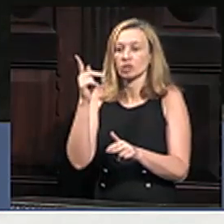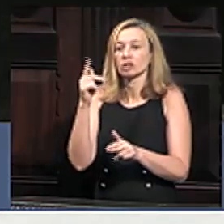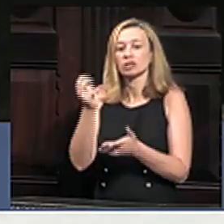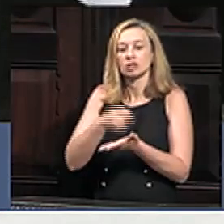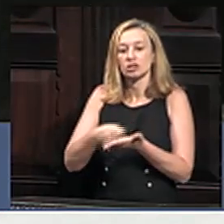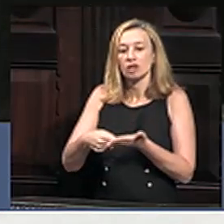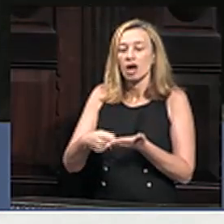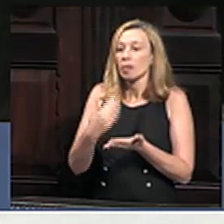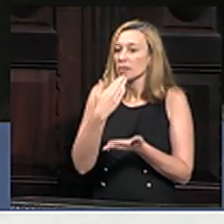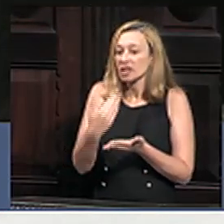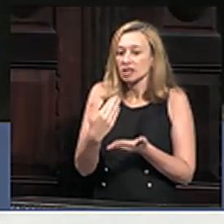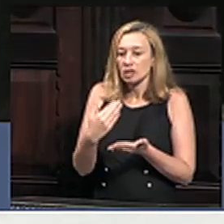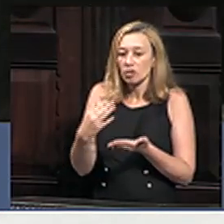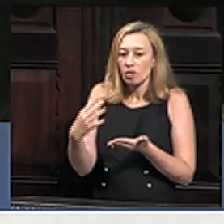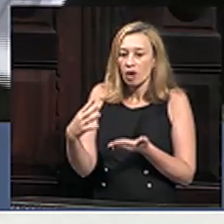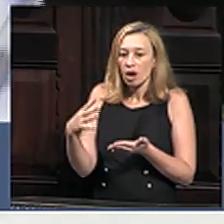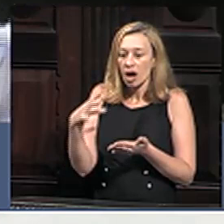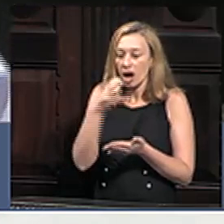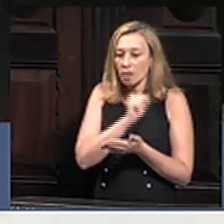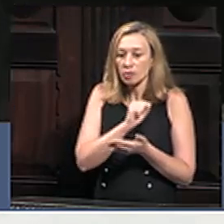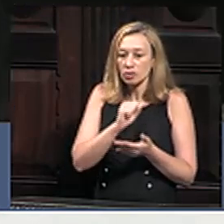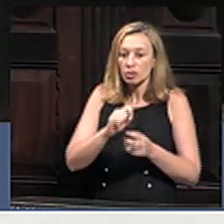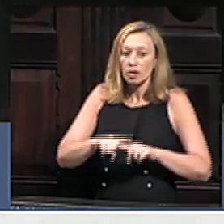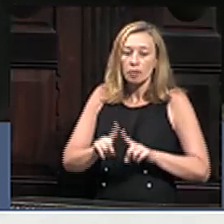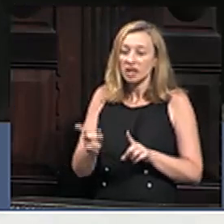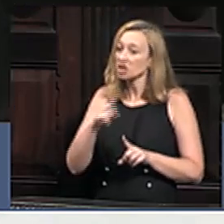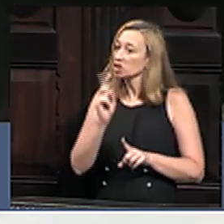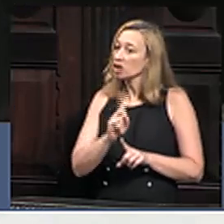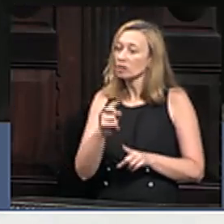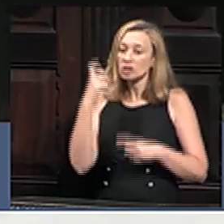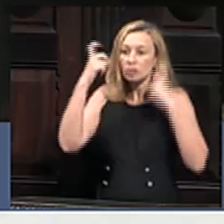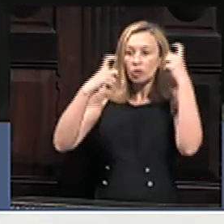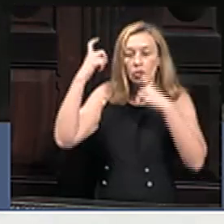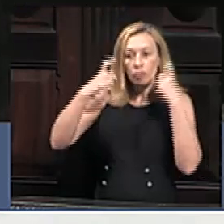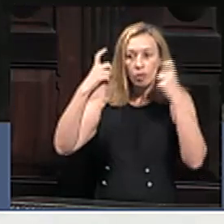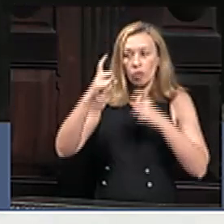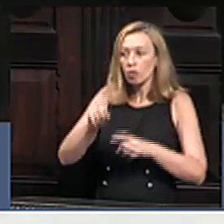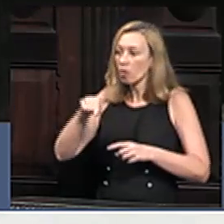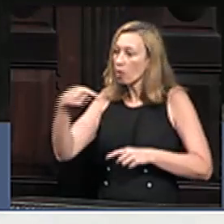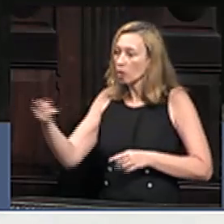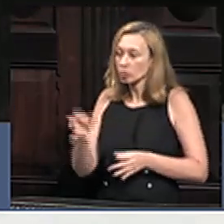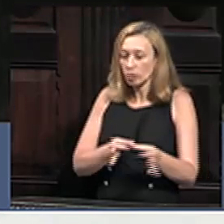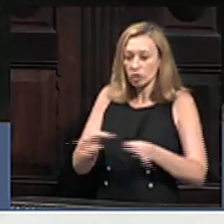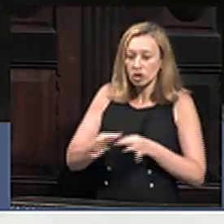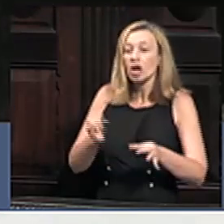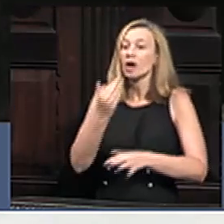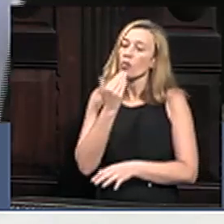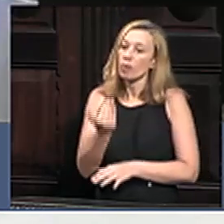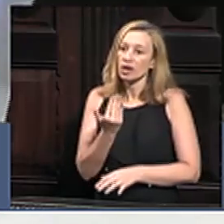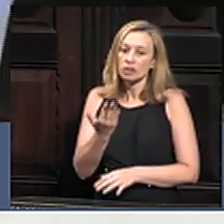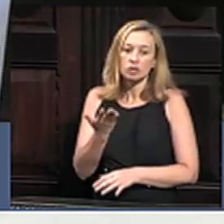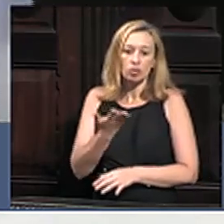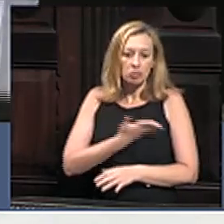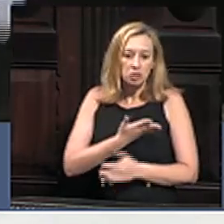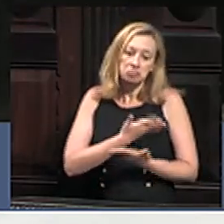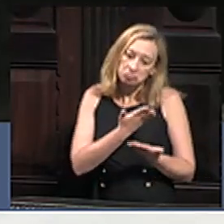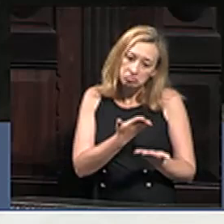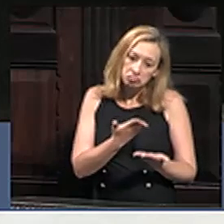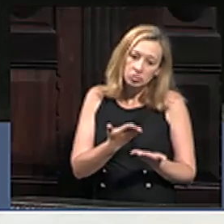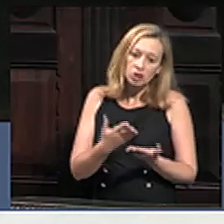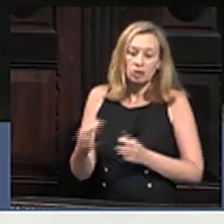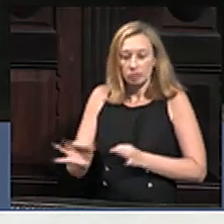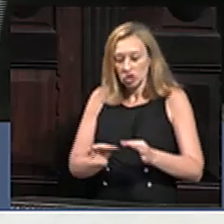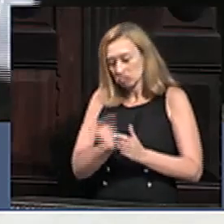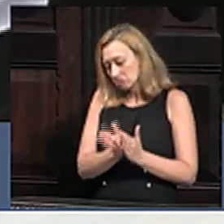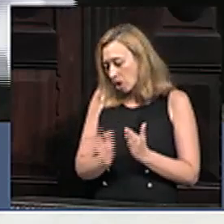pedido urgência sem estar preocupado com outro anterior que está tramitando. Então peço a Vossa Excelência que chame os trabalhos